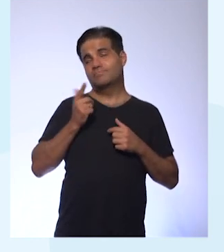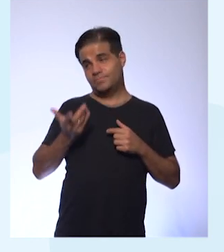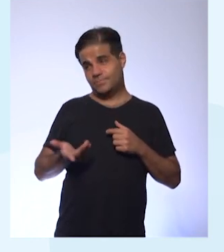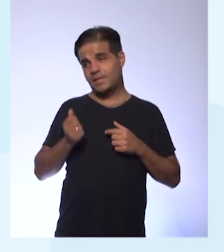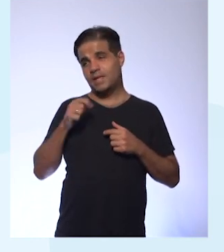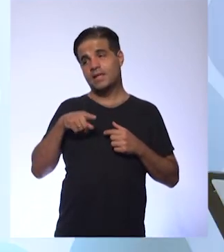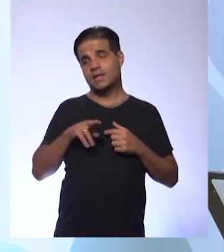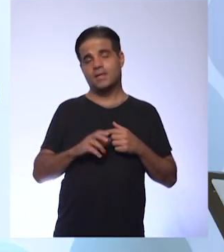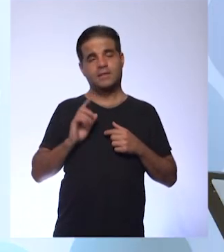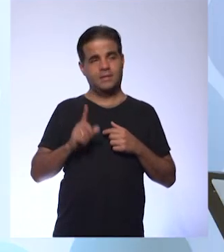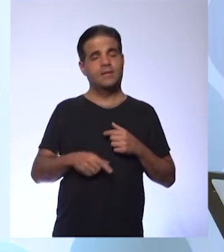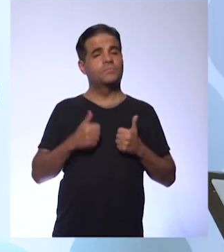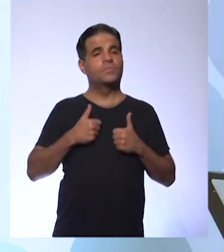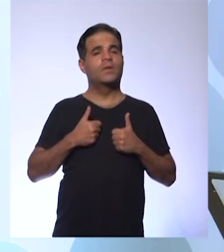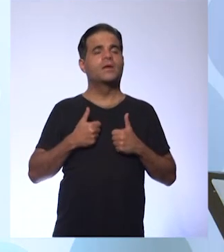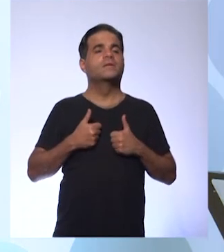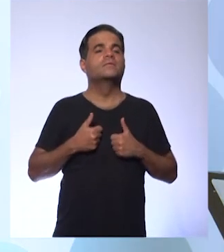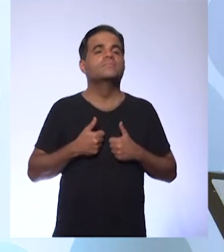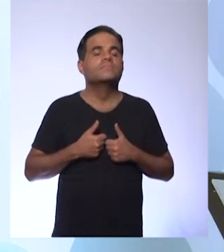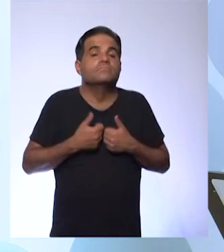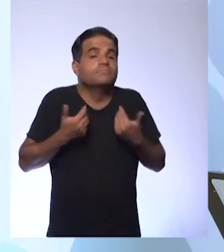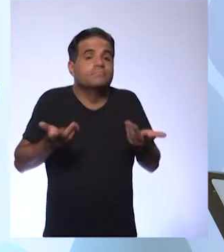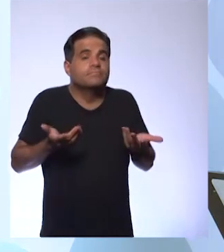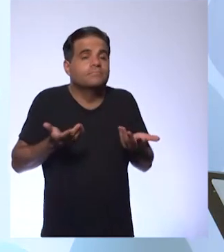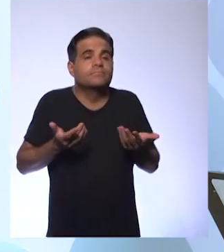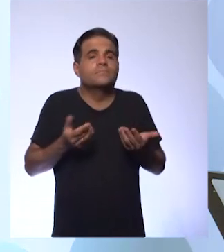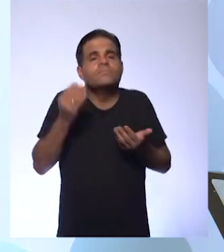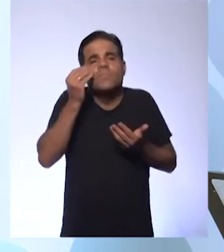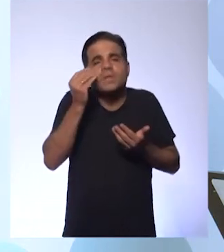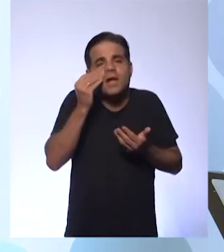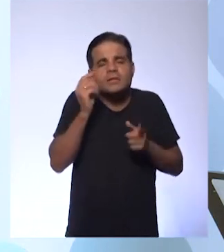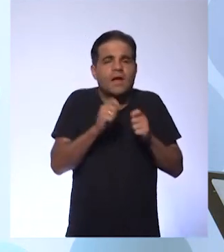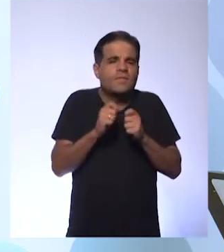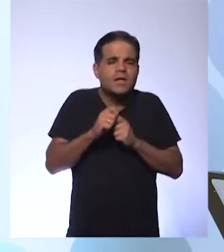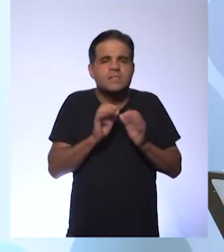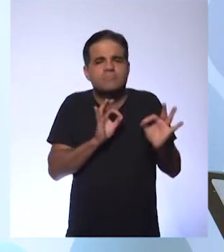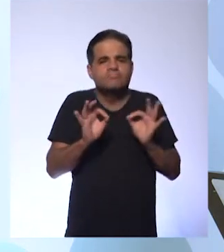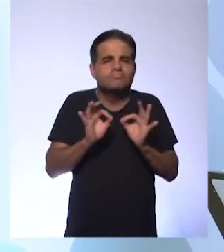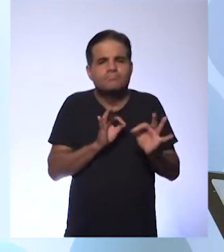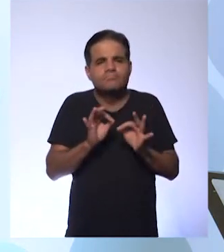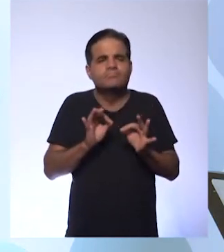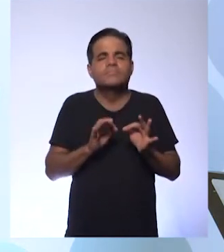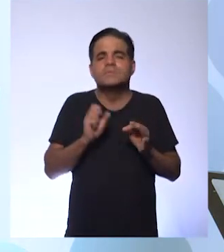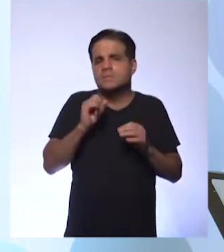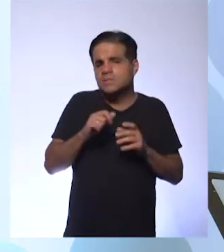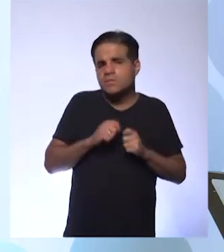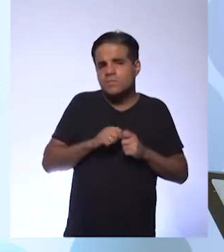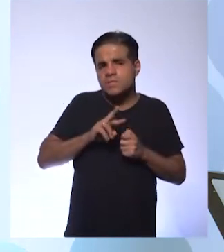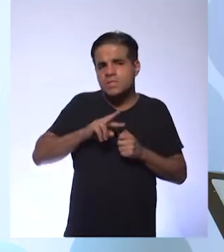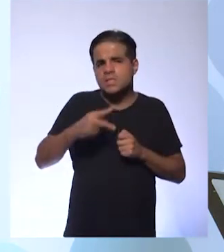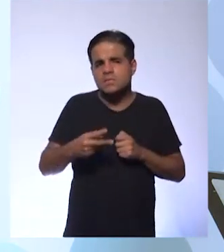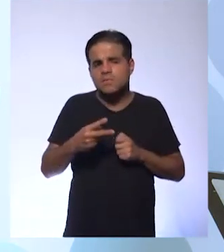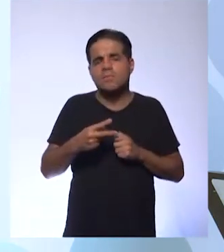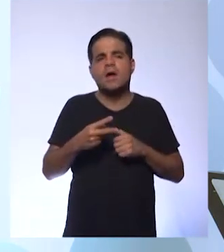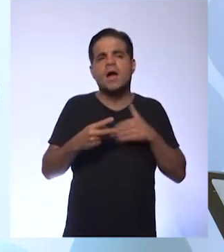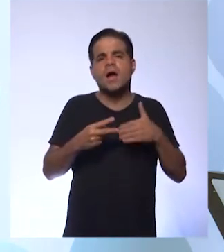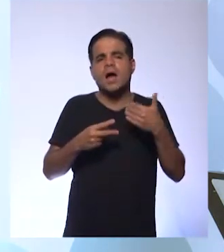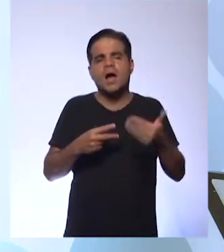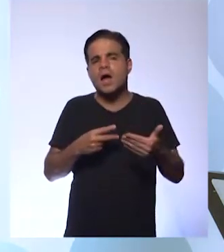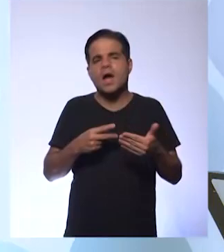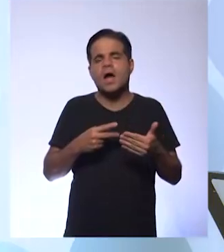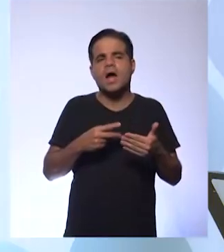Ideia? Ah, é? Muito bem. E aí, assim, vamos tentar fazer um joguinho com eles? Se eu fosse transformar essa causal